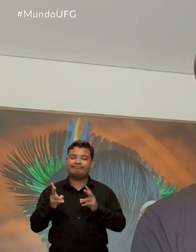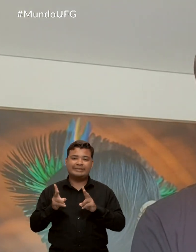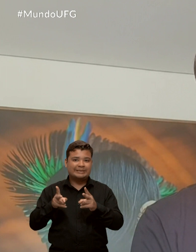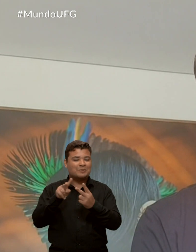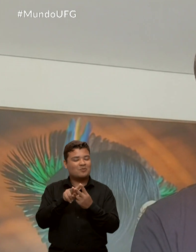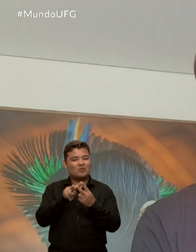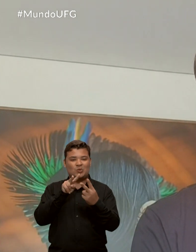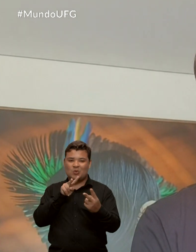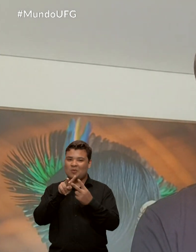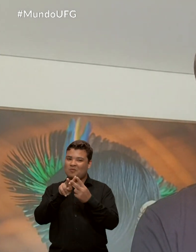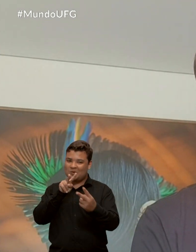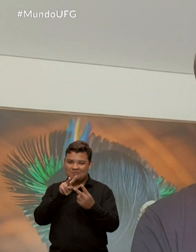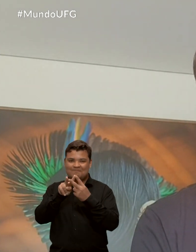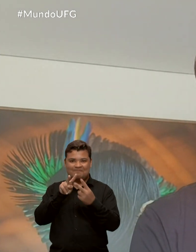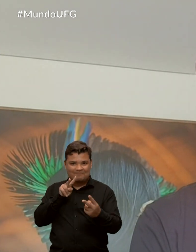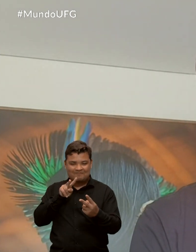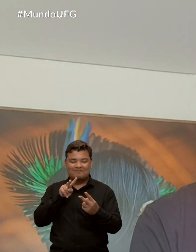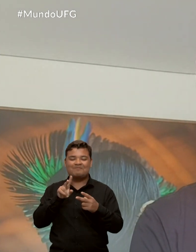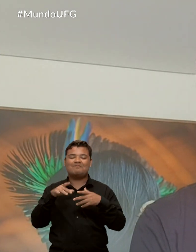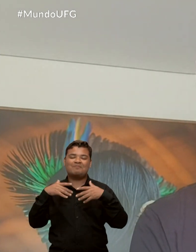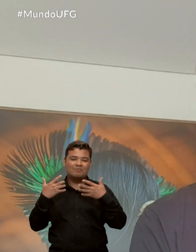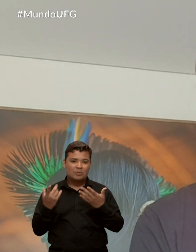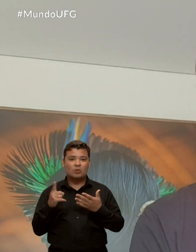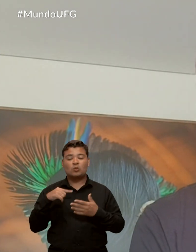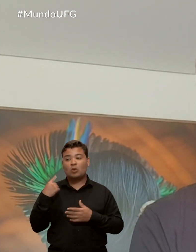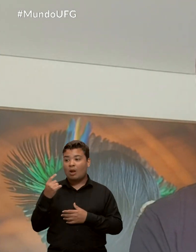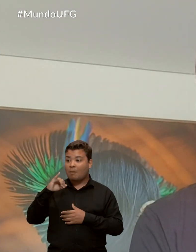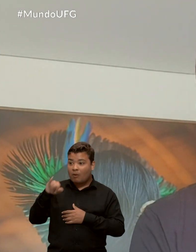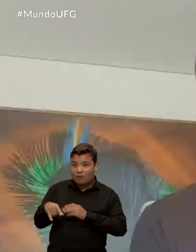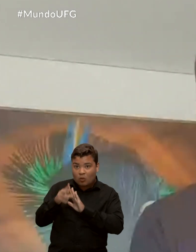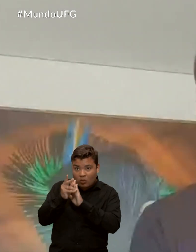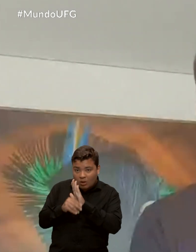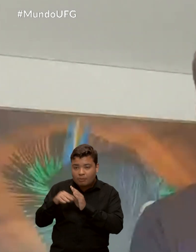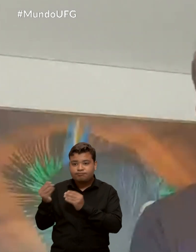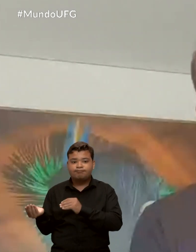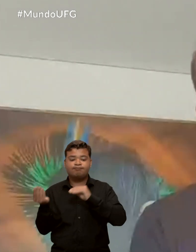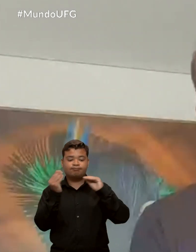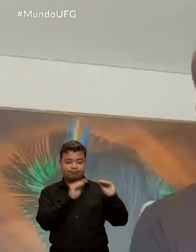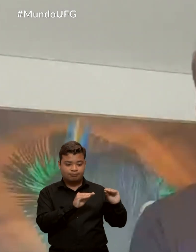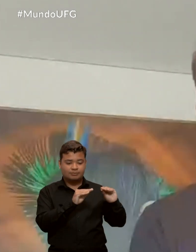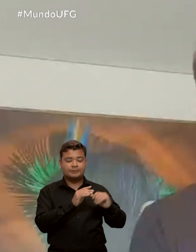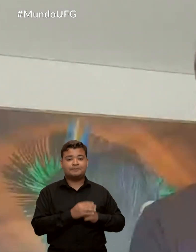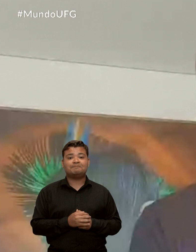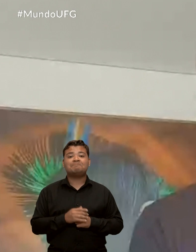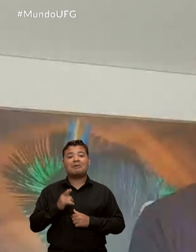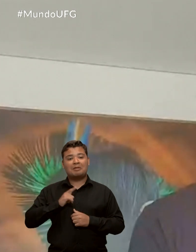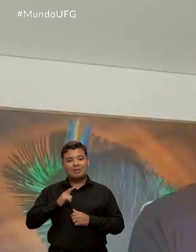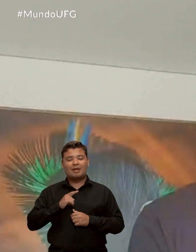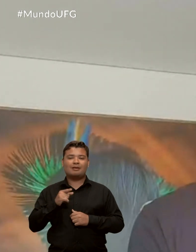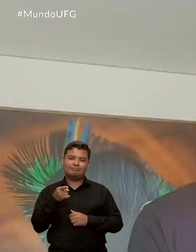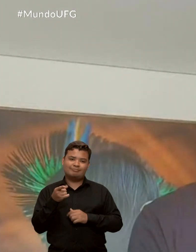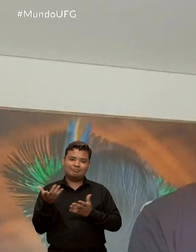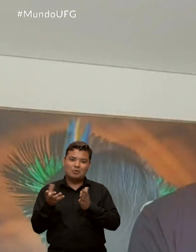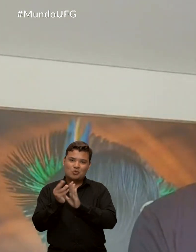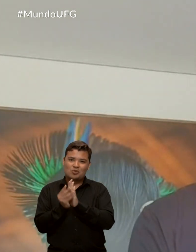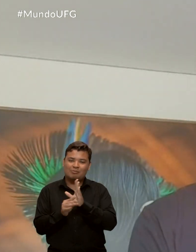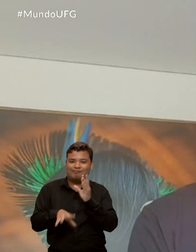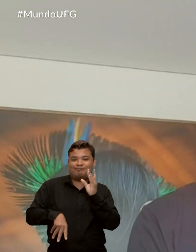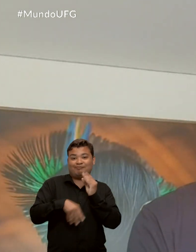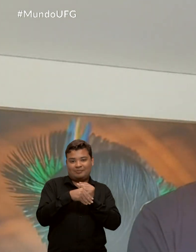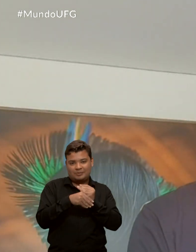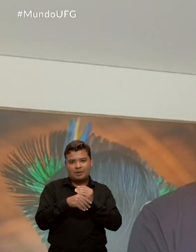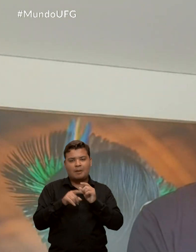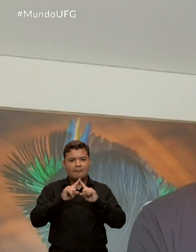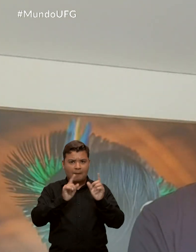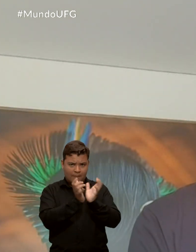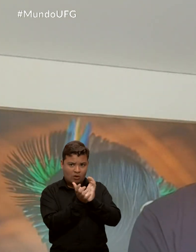virtualmente, né, então nós aproveitamos esses conteúdos e temos esse conteúdo extra lá. Não é bem o foco